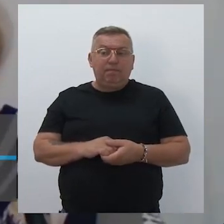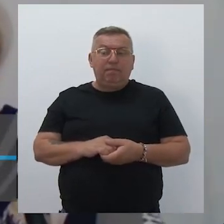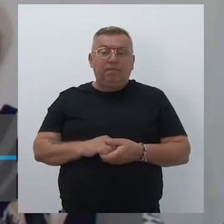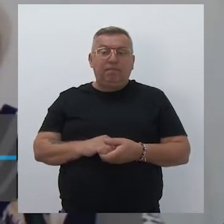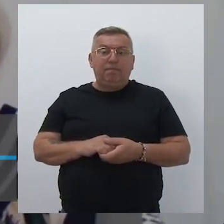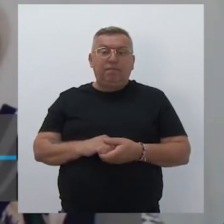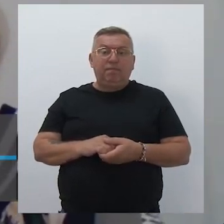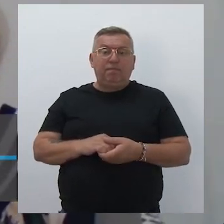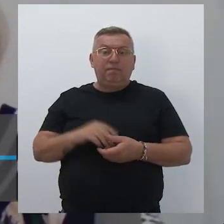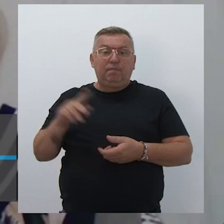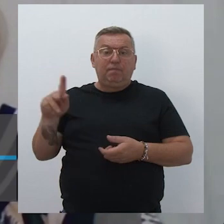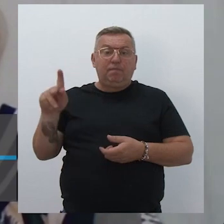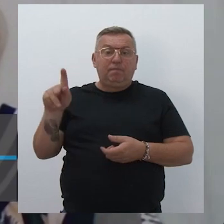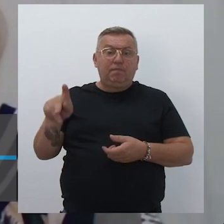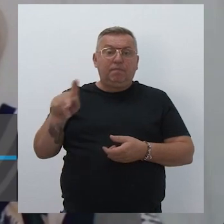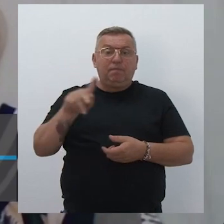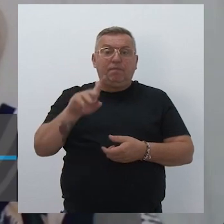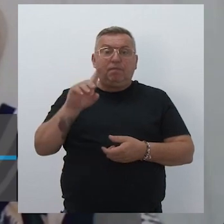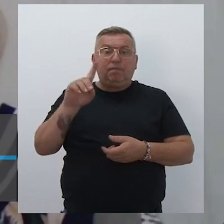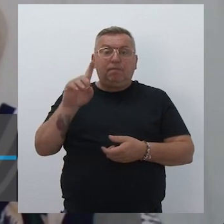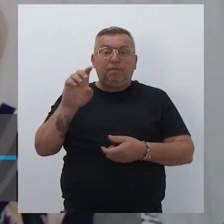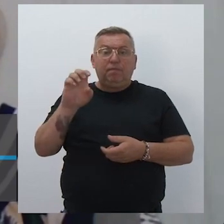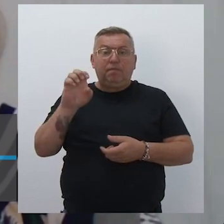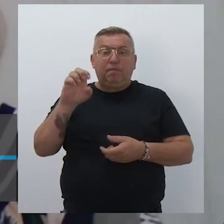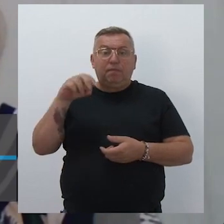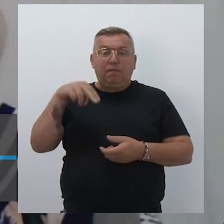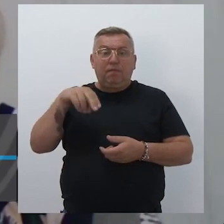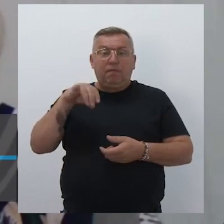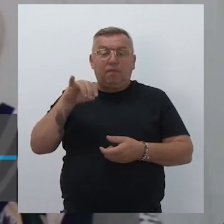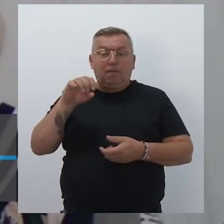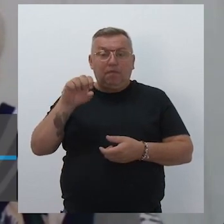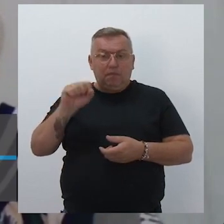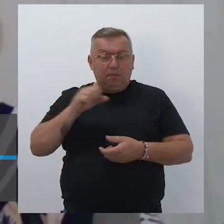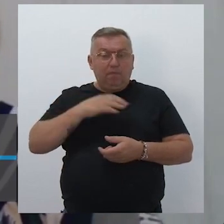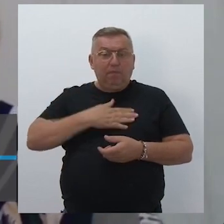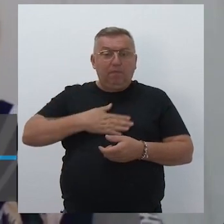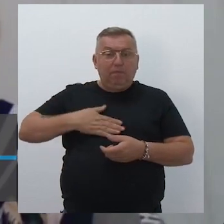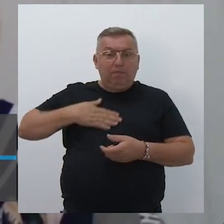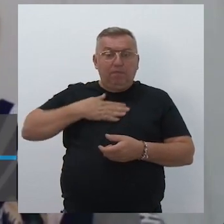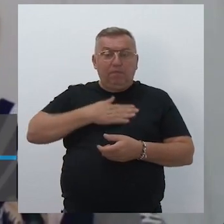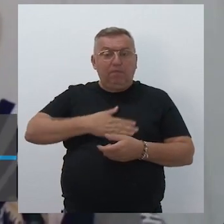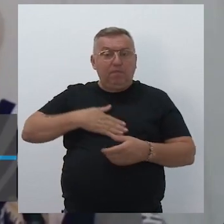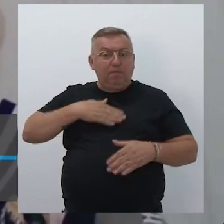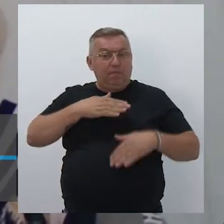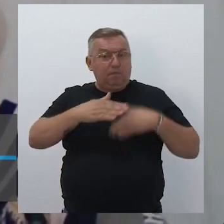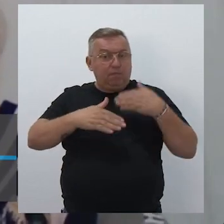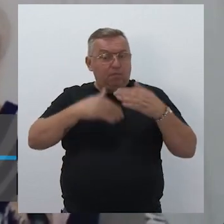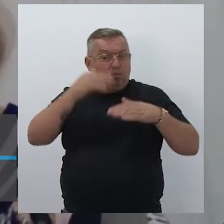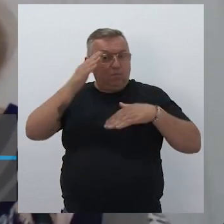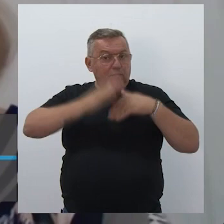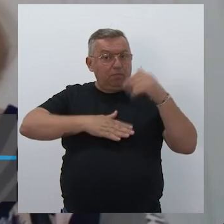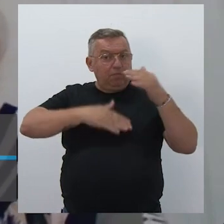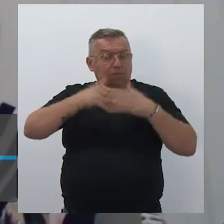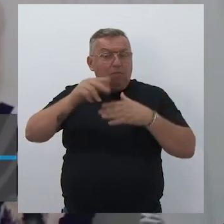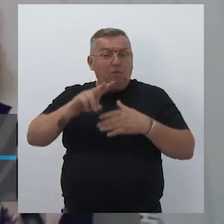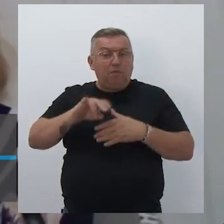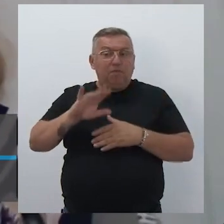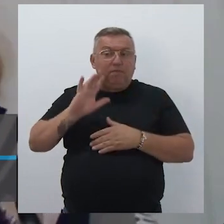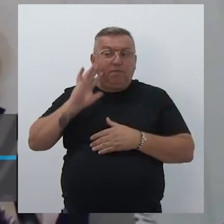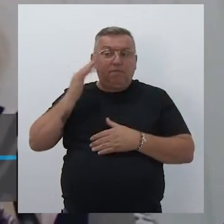Professor Denis, ele gostaria de que trouxéssemos na prática como isso vai